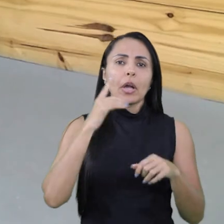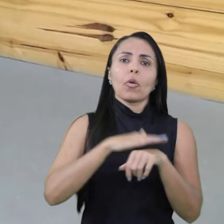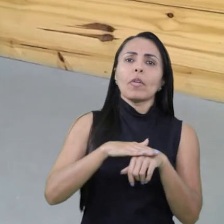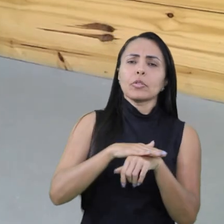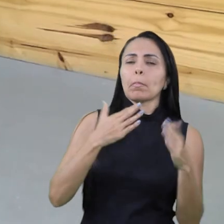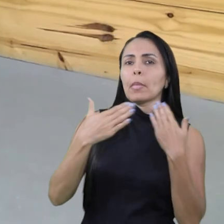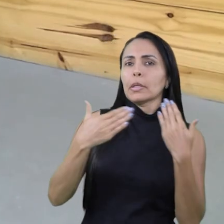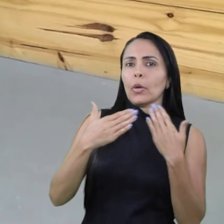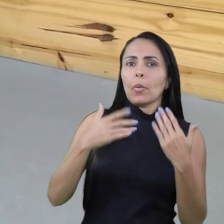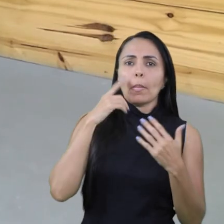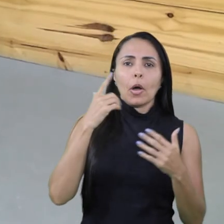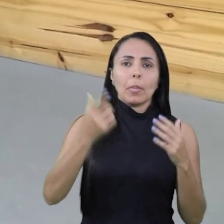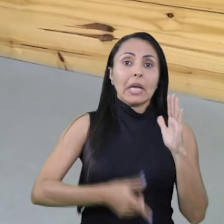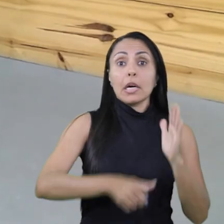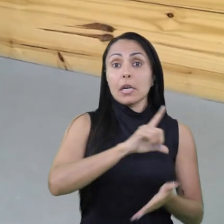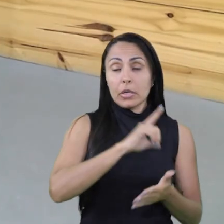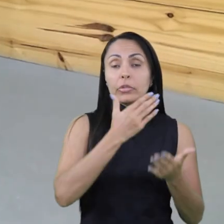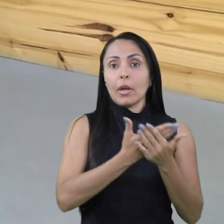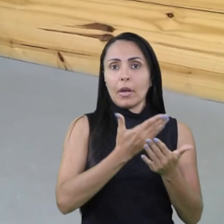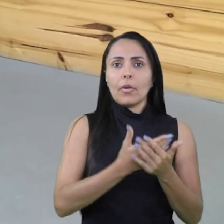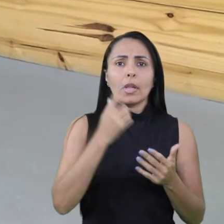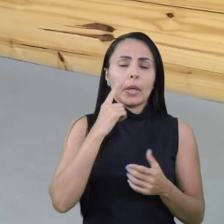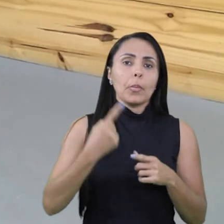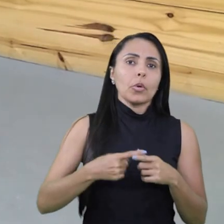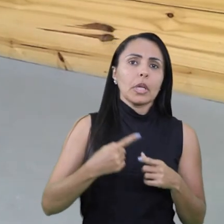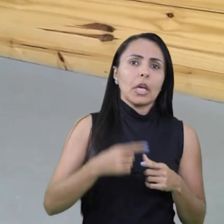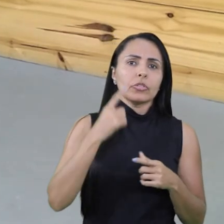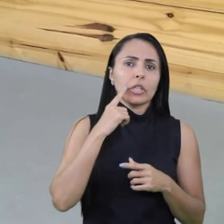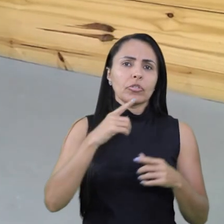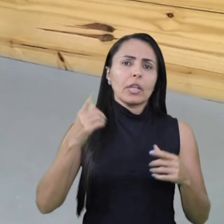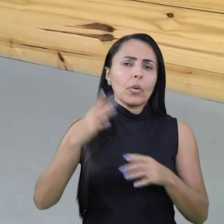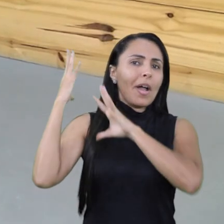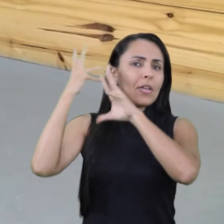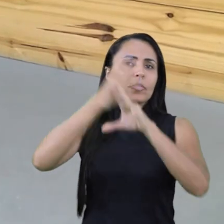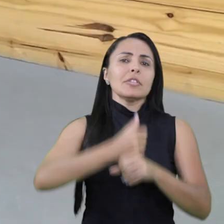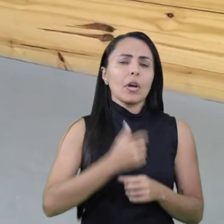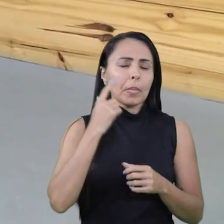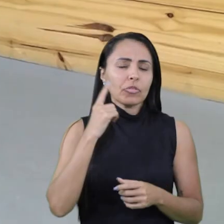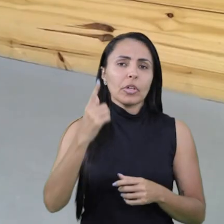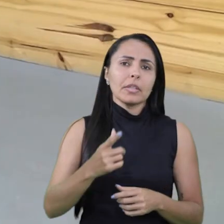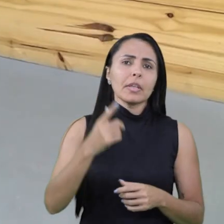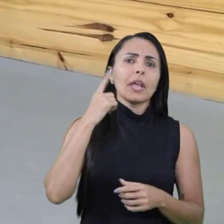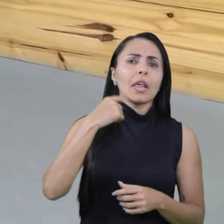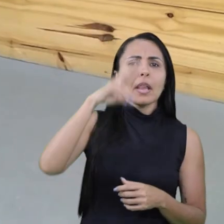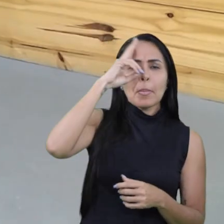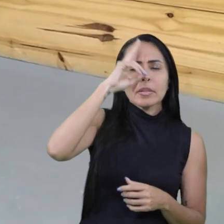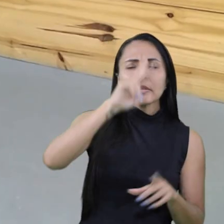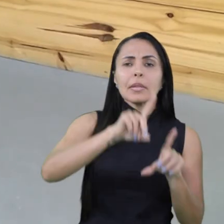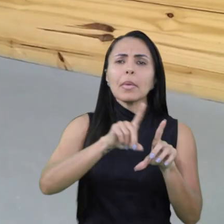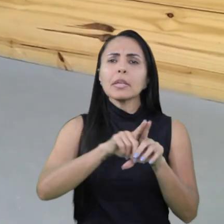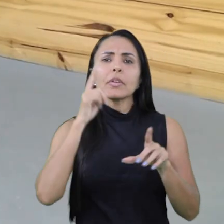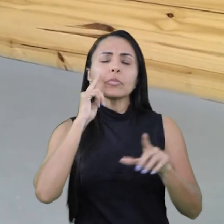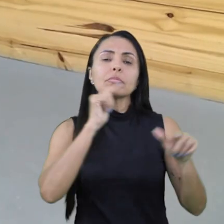conversada na aula anterior, um pouquinho, a gente já deu uma pincelada nesse assunto. Só para a gente relembrar, a gente viu